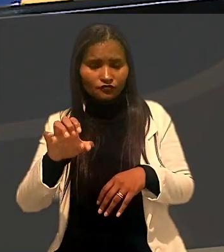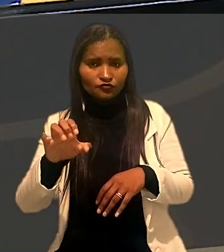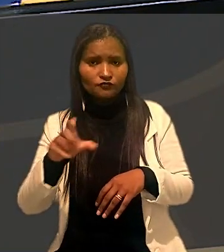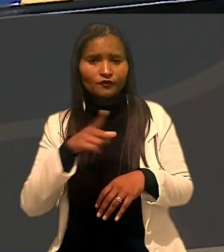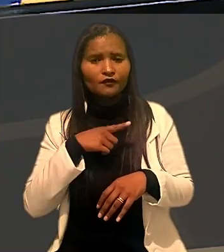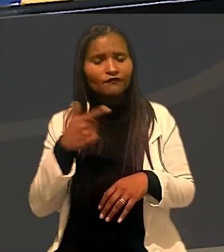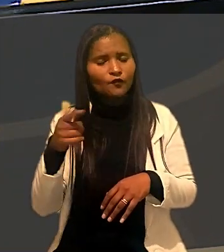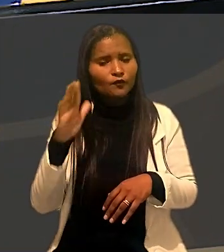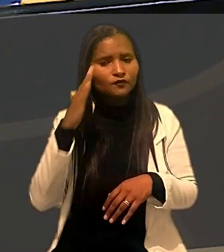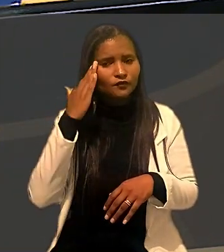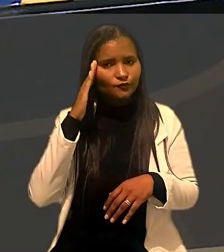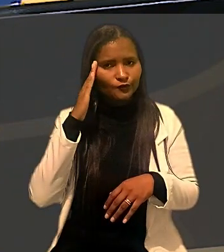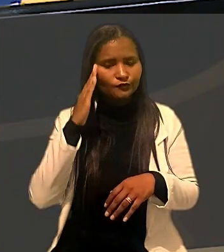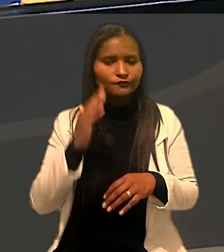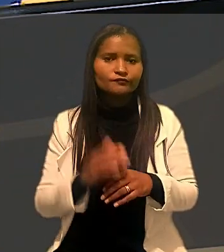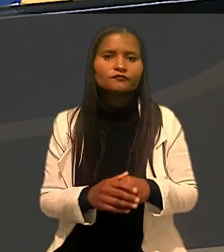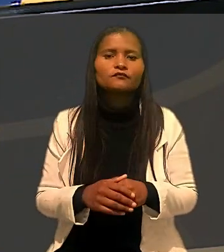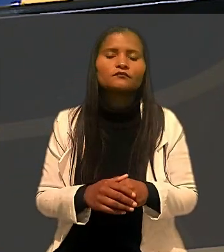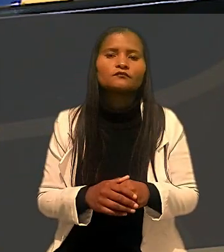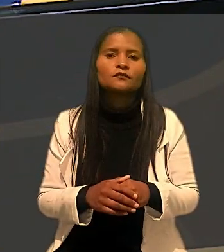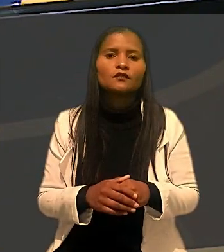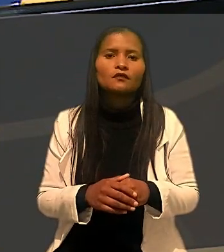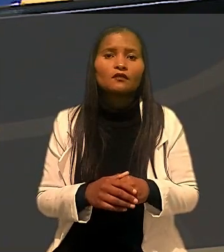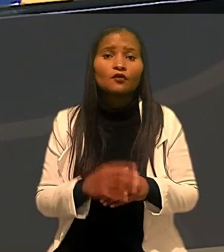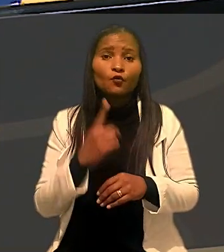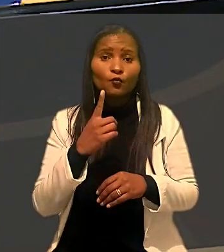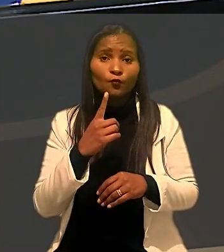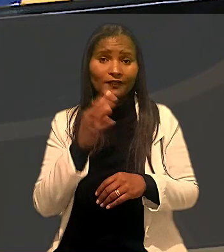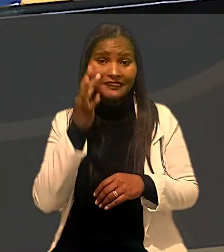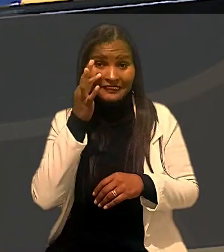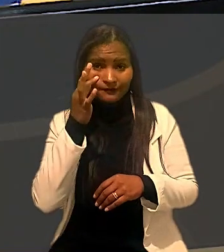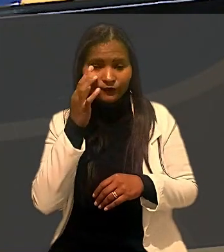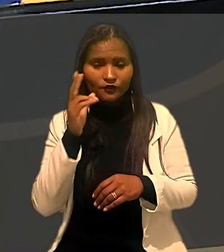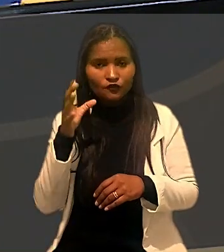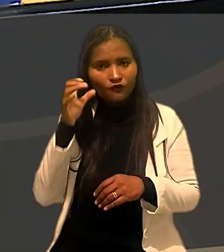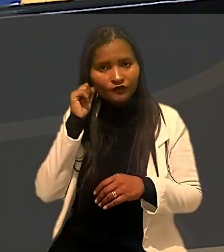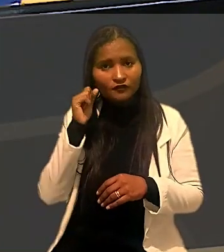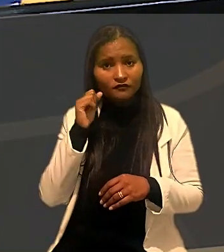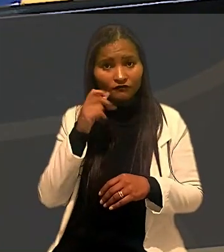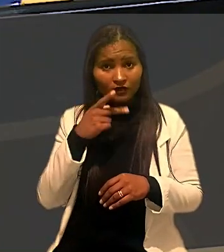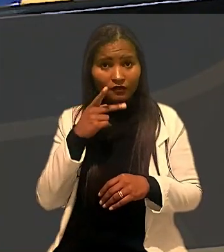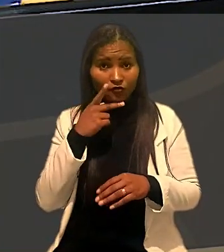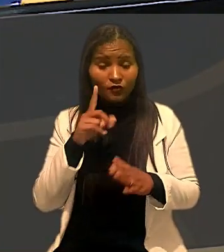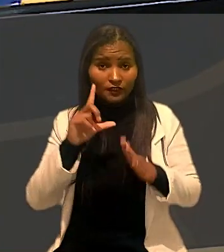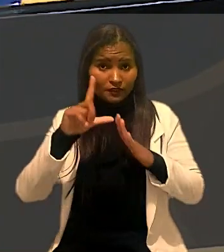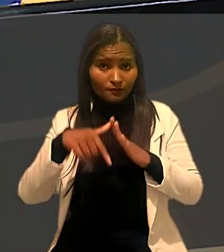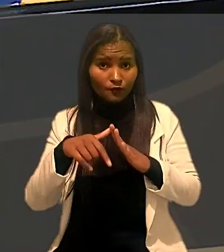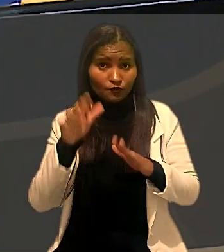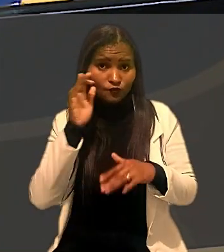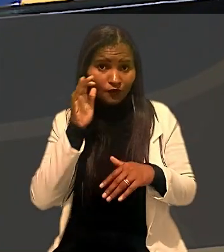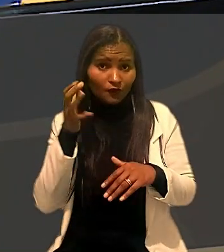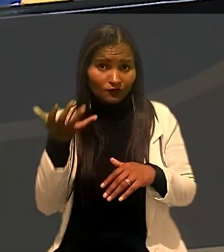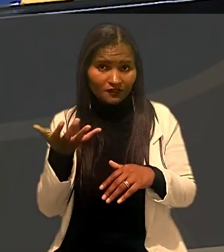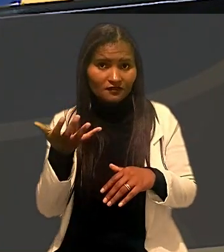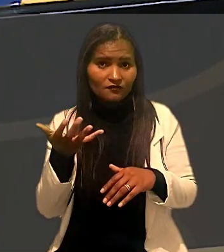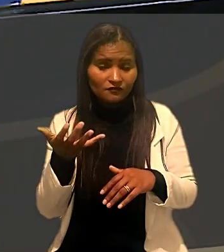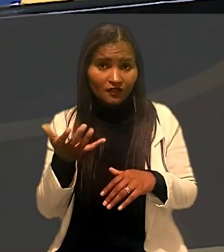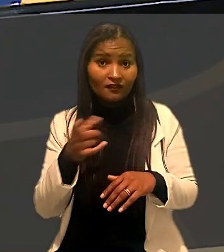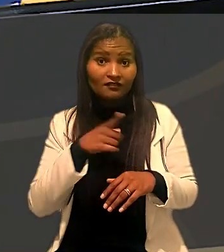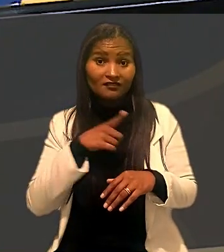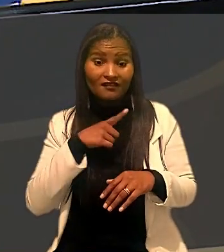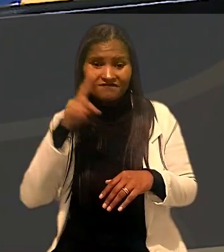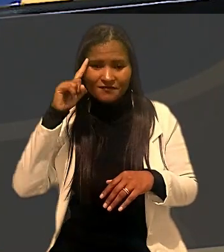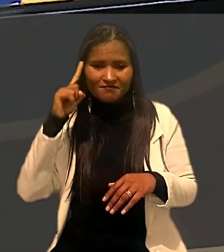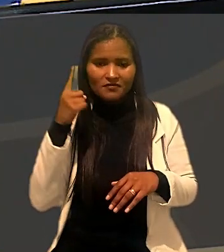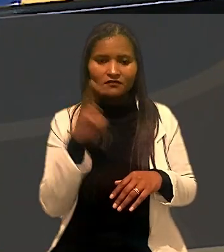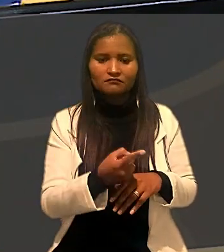Miranda Arantes teve outro entendimento. Uma das testemunhas ouvidas foi clara ao dizer que, depois do episódio com o reclamante,